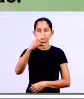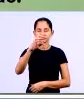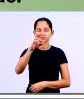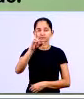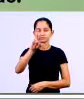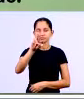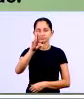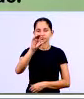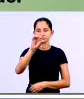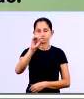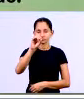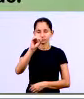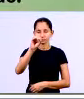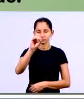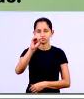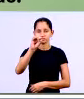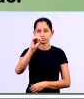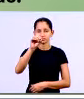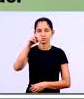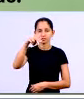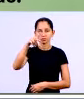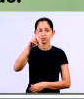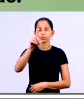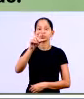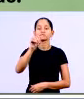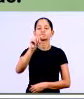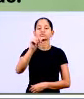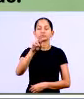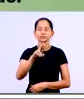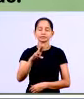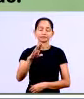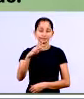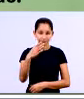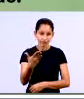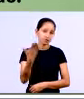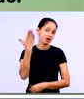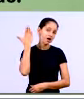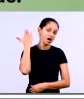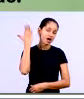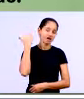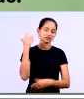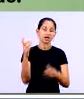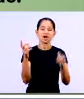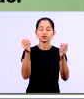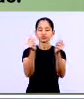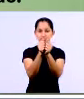aqui. Antes da reforma, micro-ondas era unido.